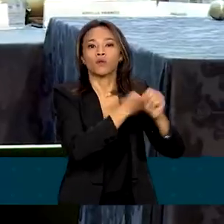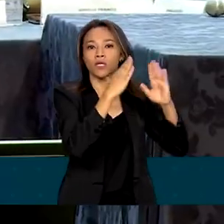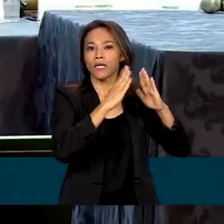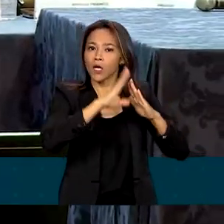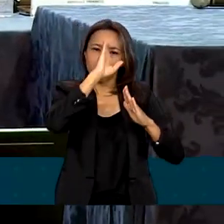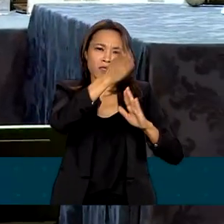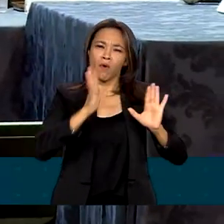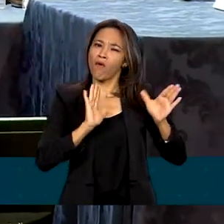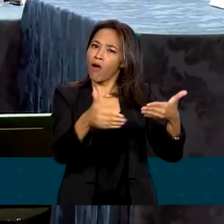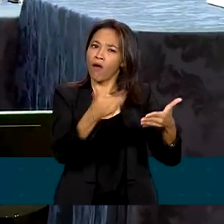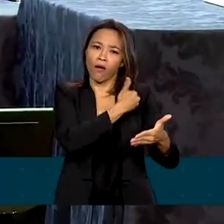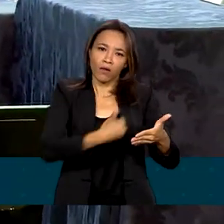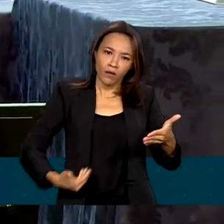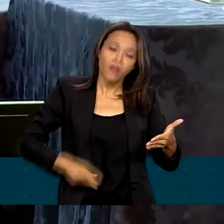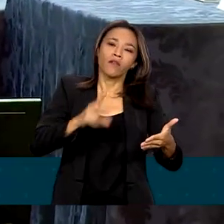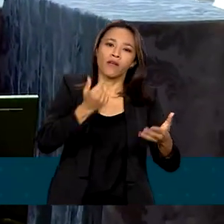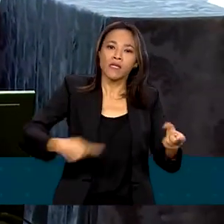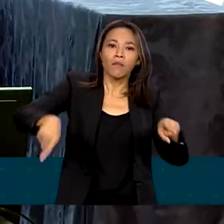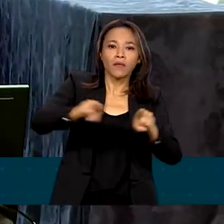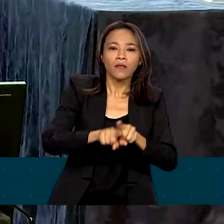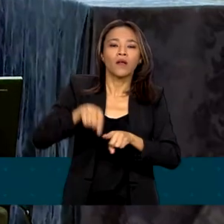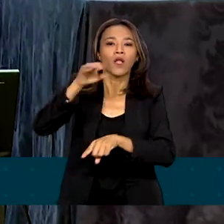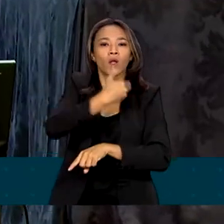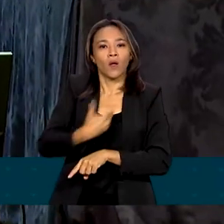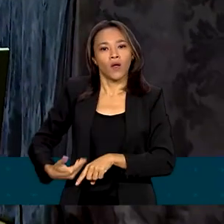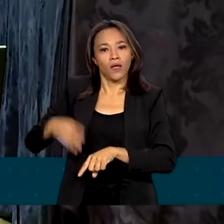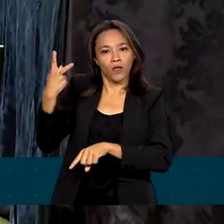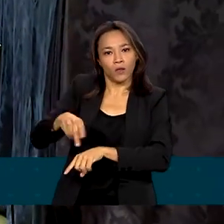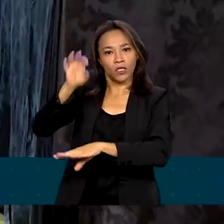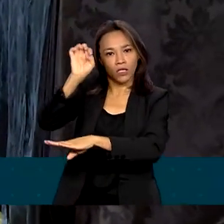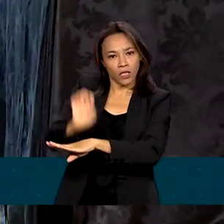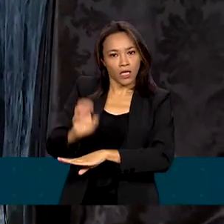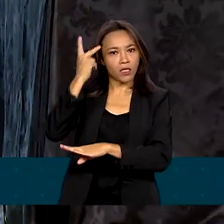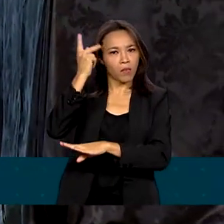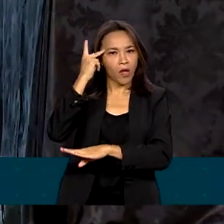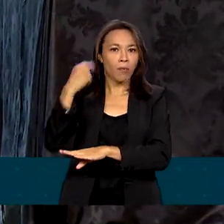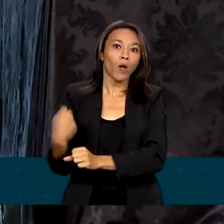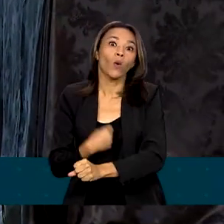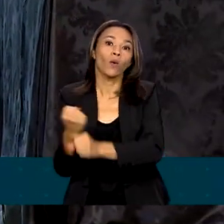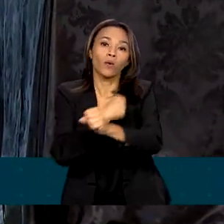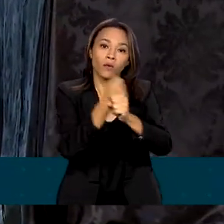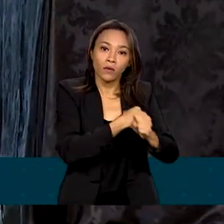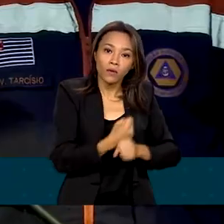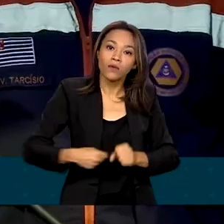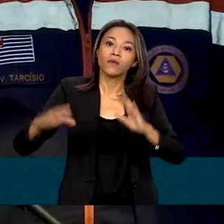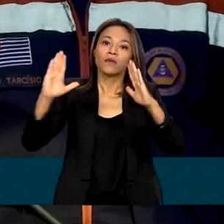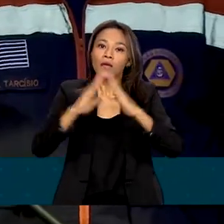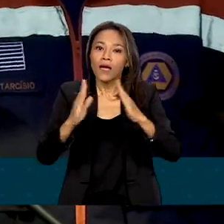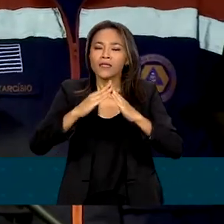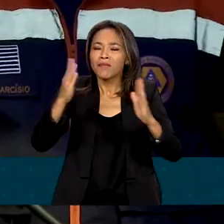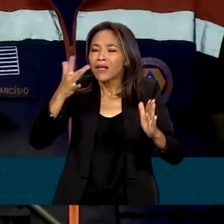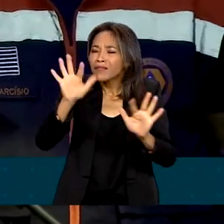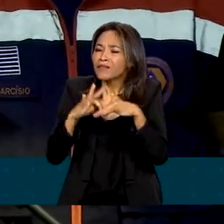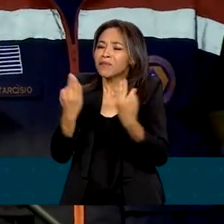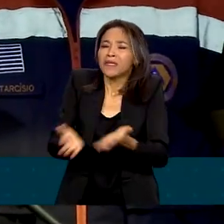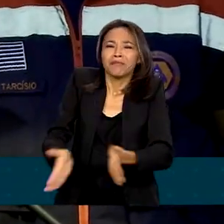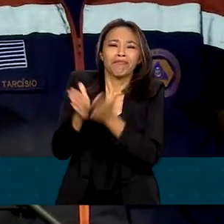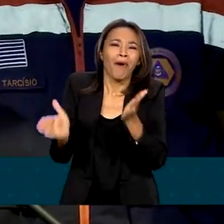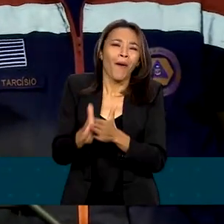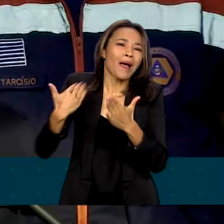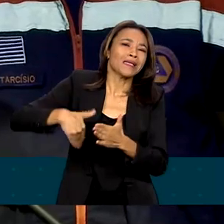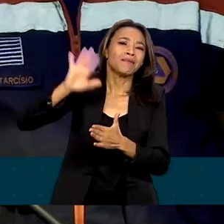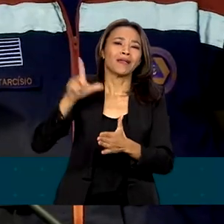e que será parceiro do Governo de São Paulo na construção de moradias as famílias de baixa renda as mais prejudicadas